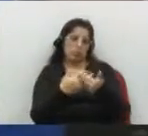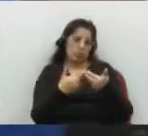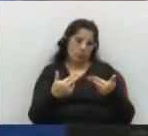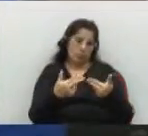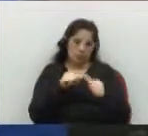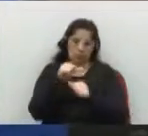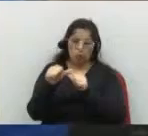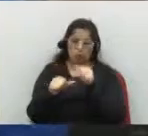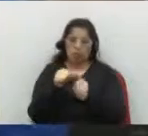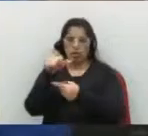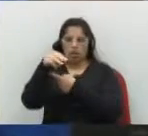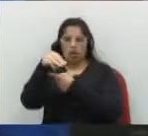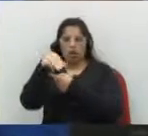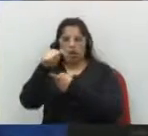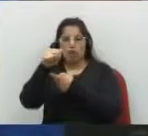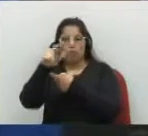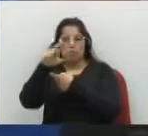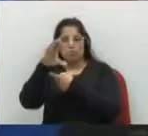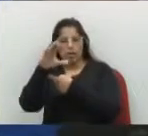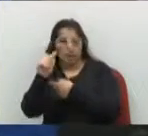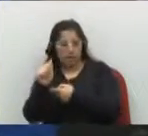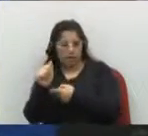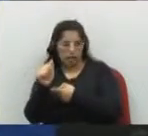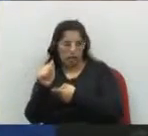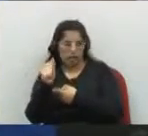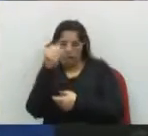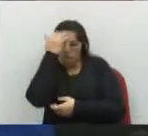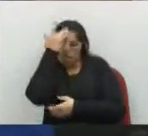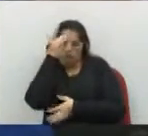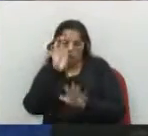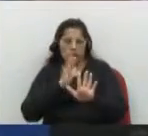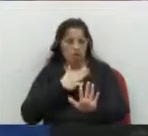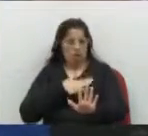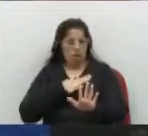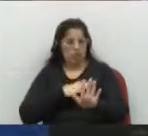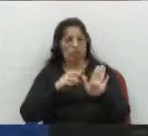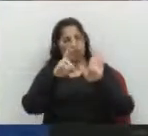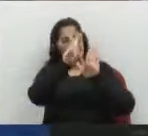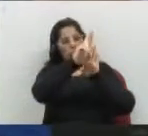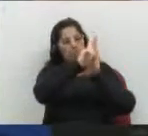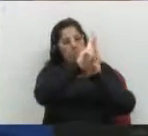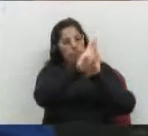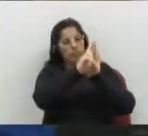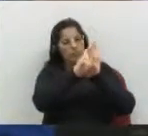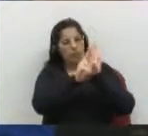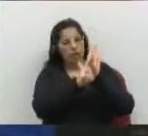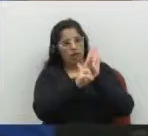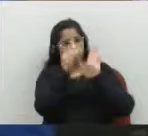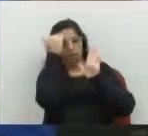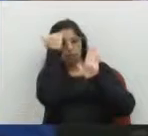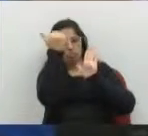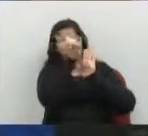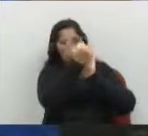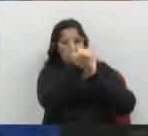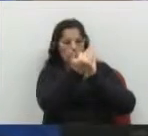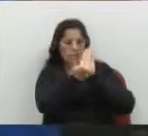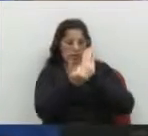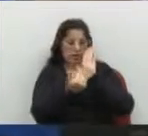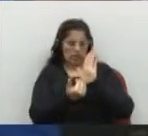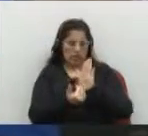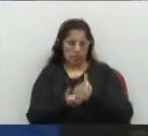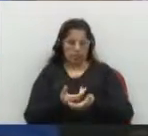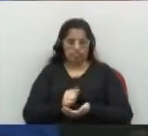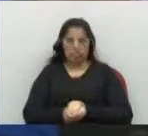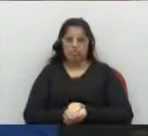tenho certeza que a Prefeitura, e através da Secretária da Educação, que todos sabemos aqui que é uma pessoa excelente,